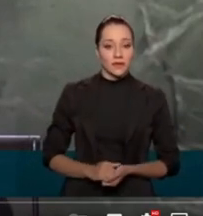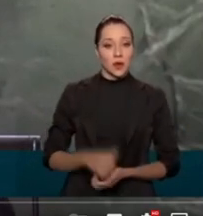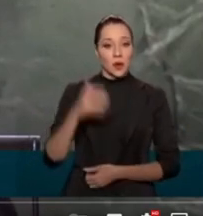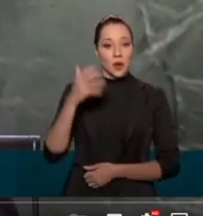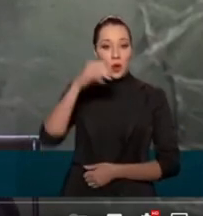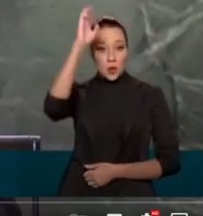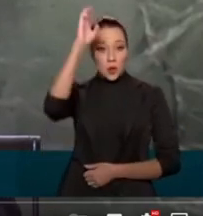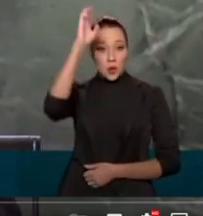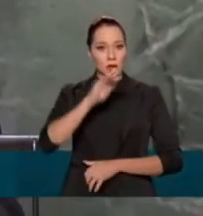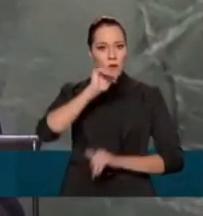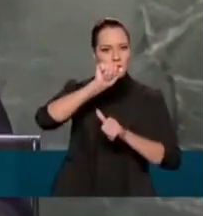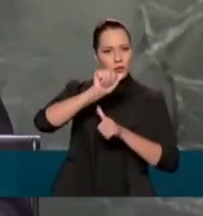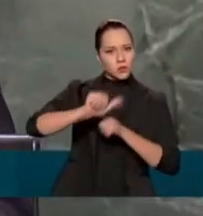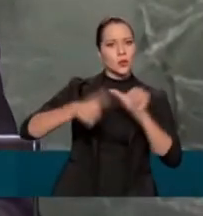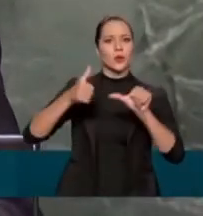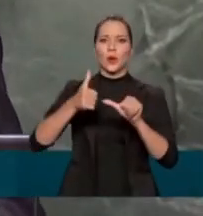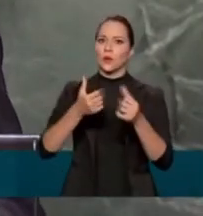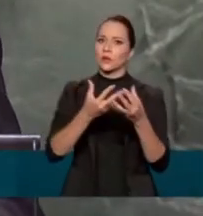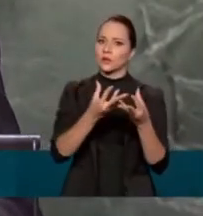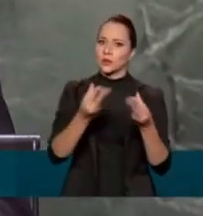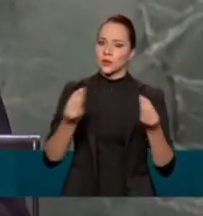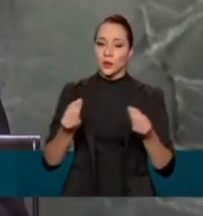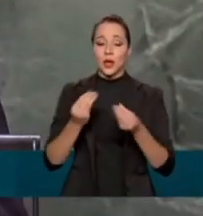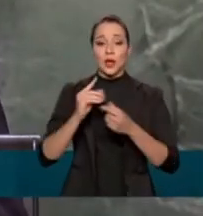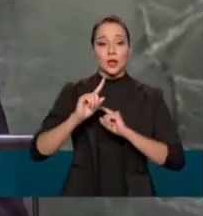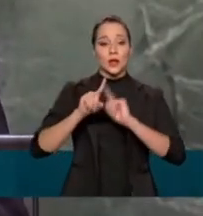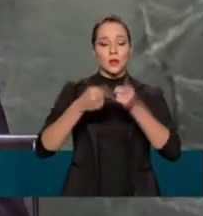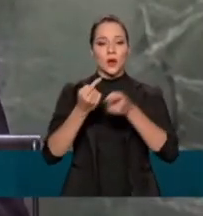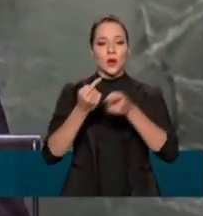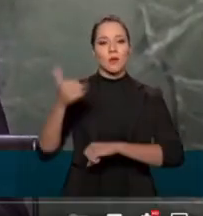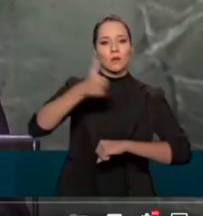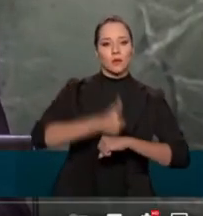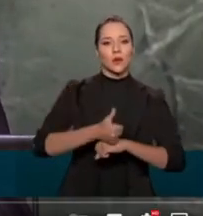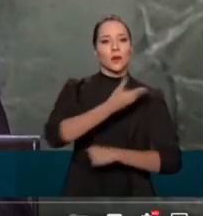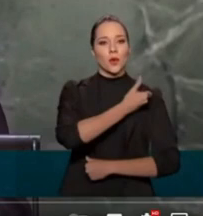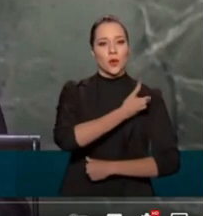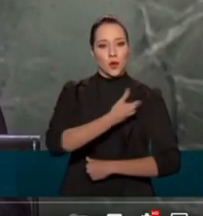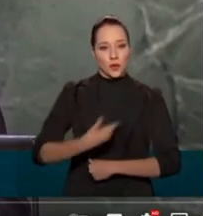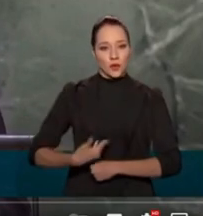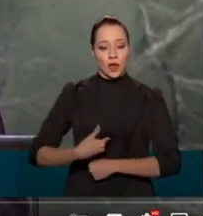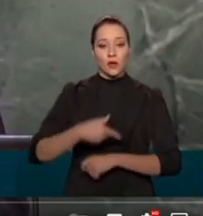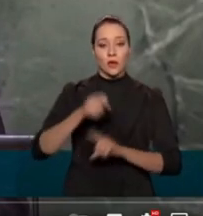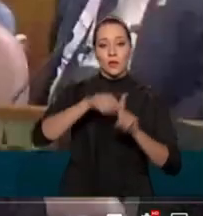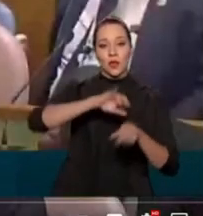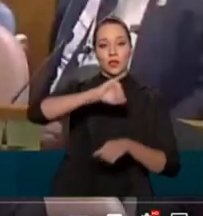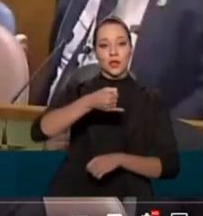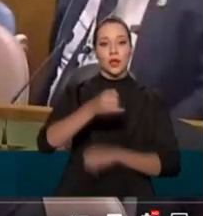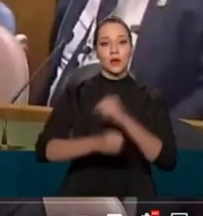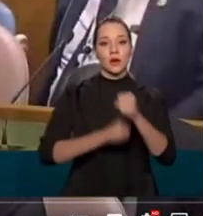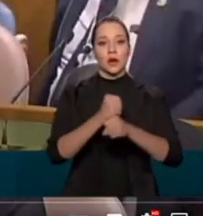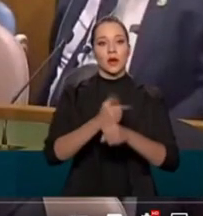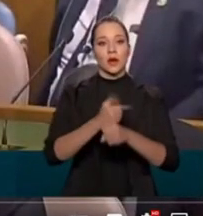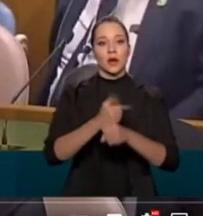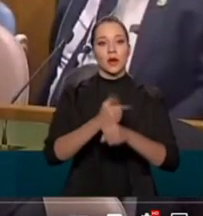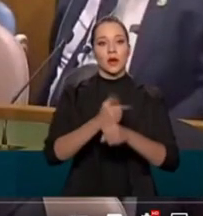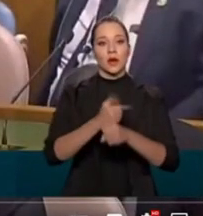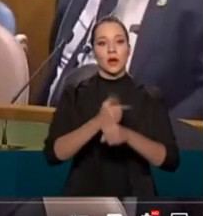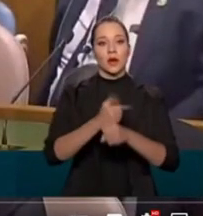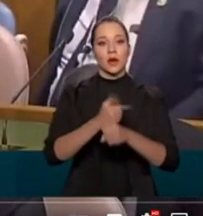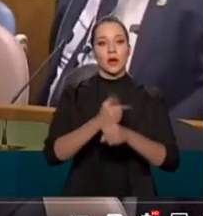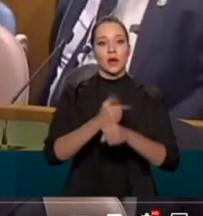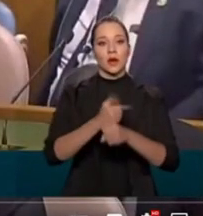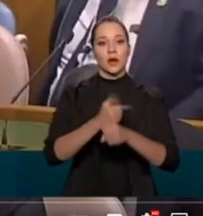e o Brasil mudou e muito depois que Assumimos o governo em janeiro de 2019